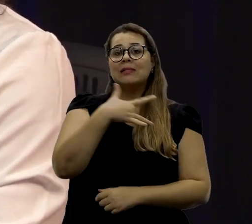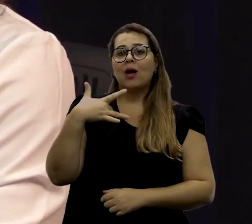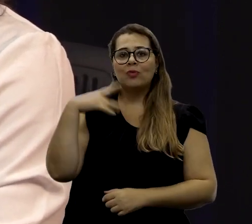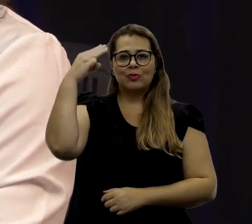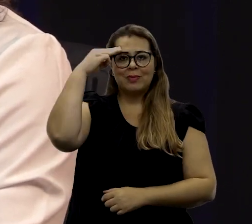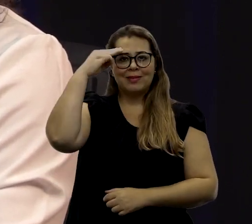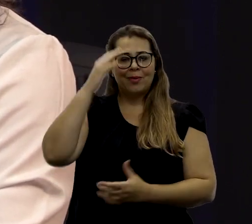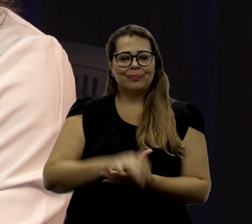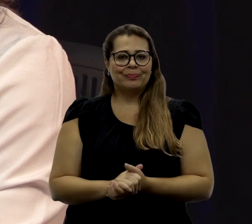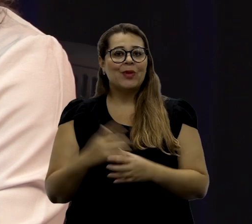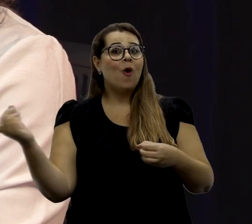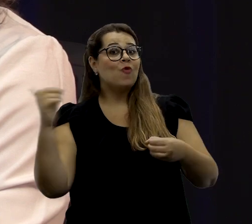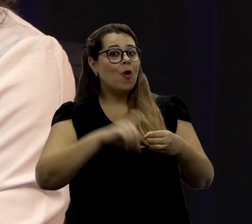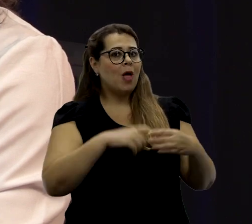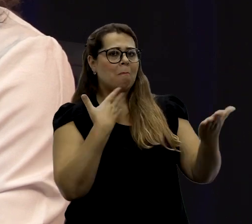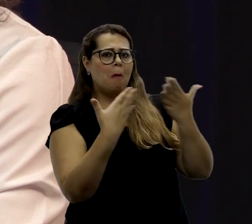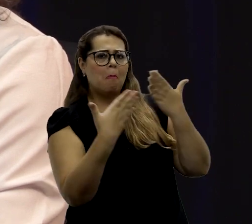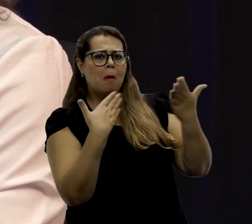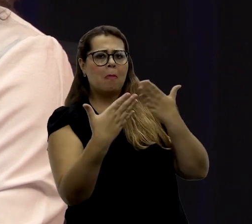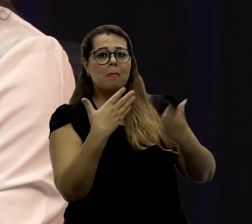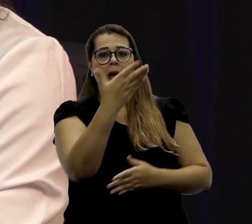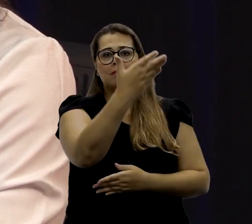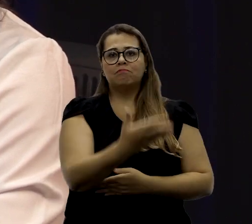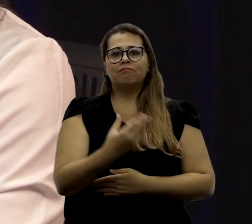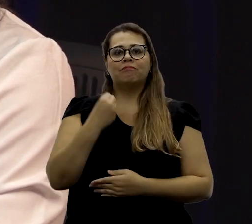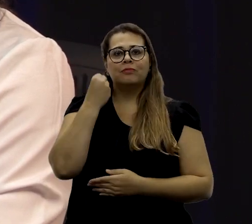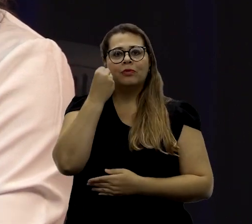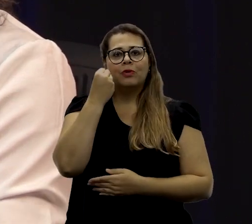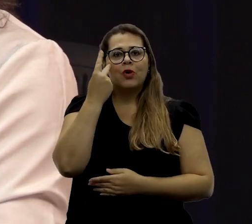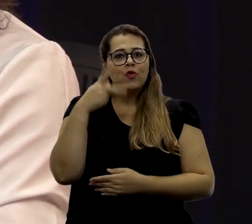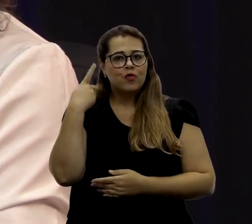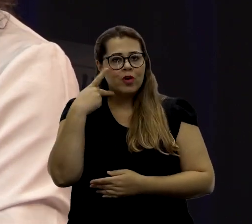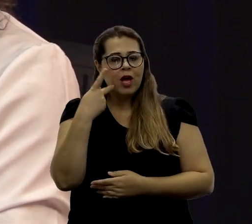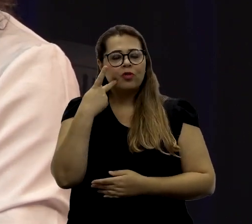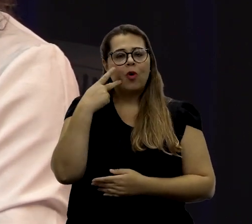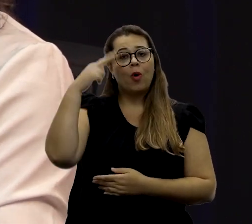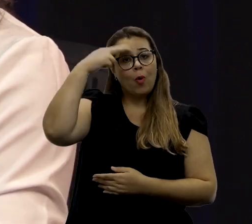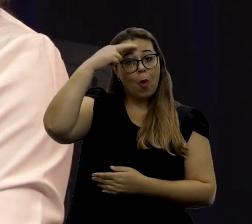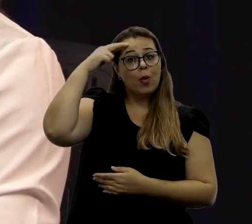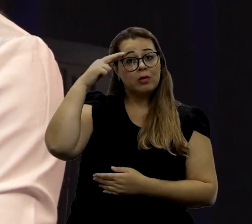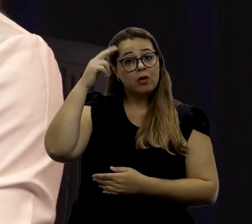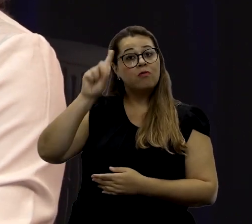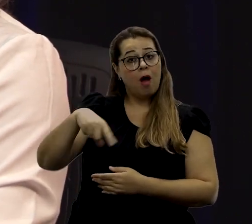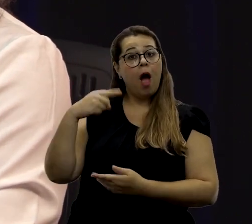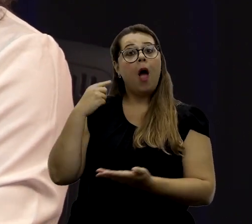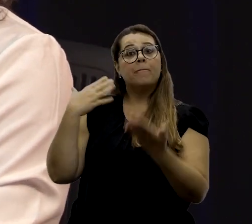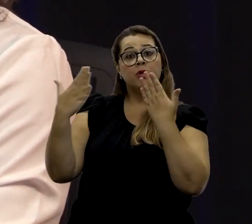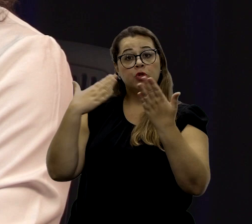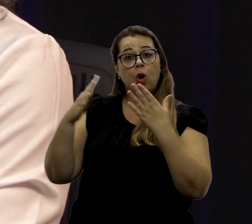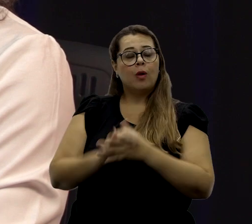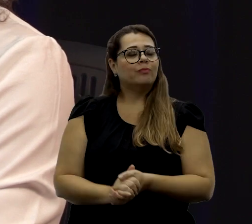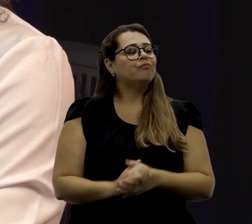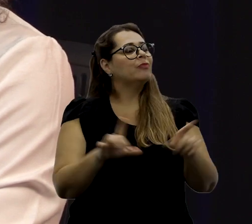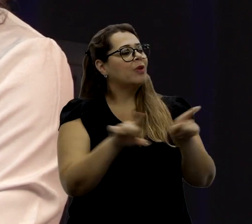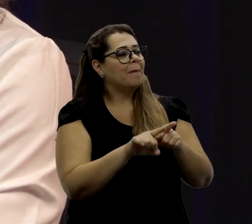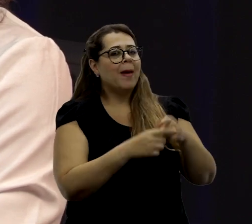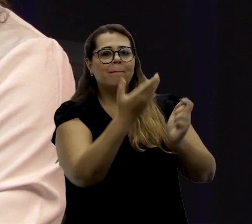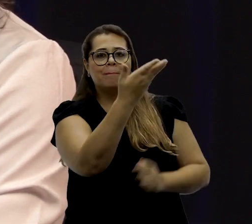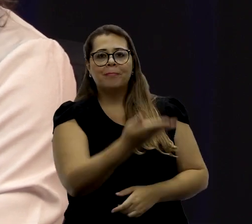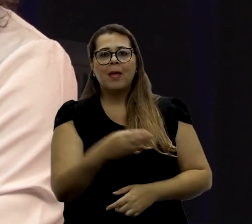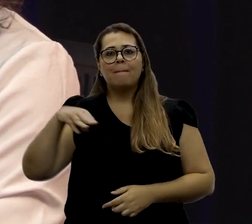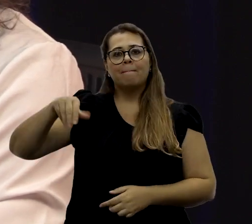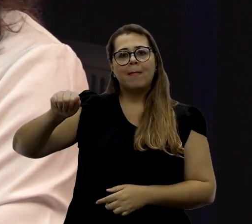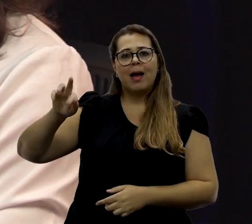neste bate-papo com a participação do vereador Ronilson Guerreiro, que é psicólogo, e também da psicóloga